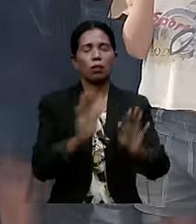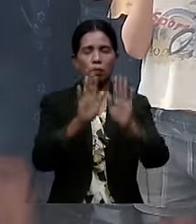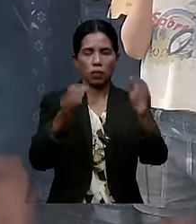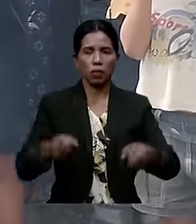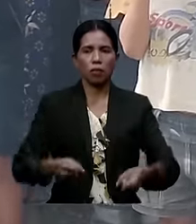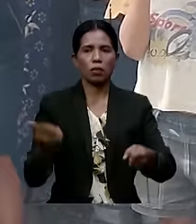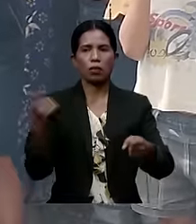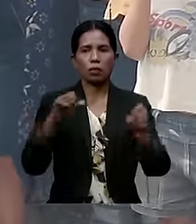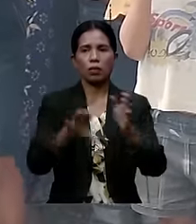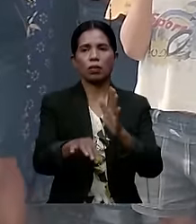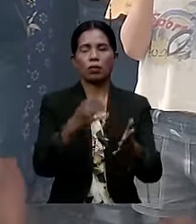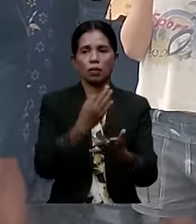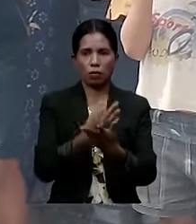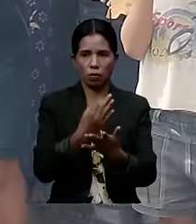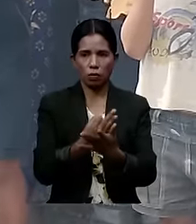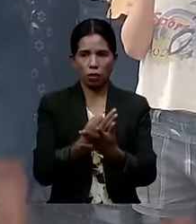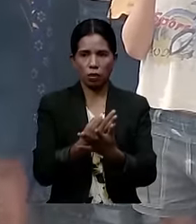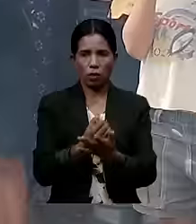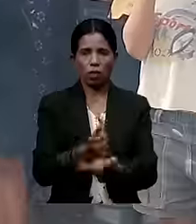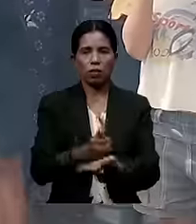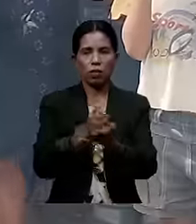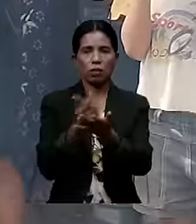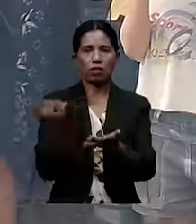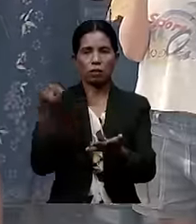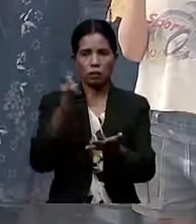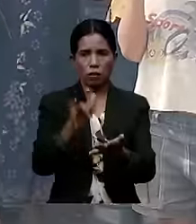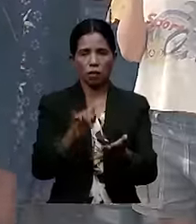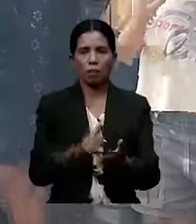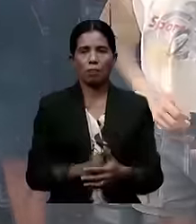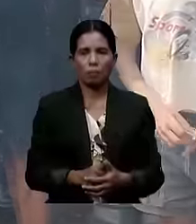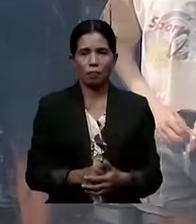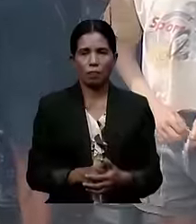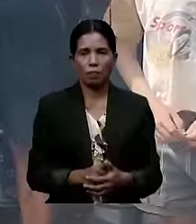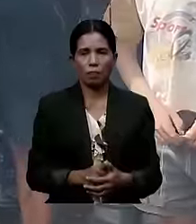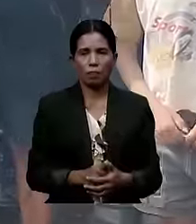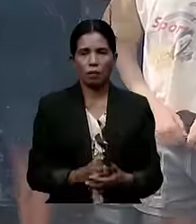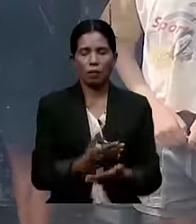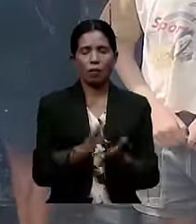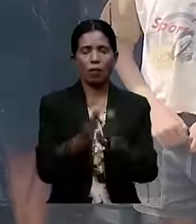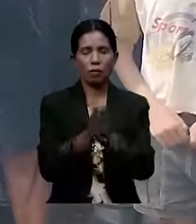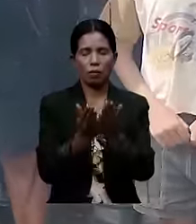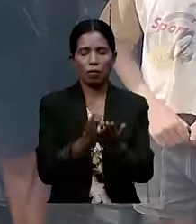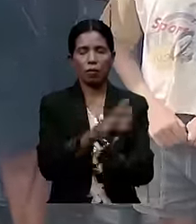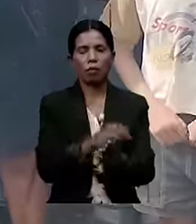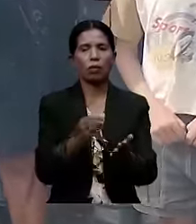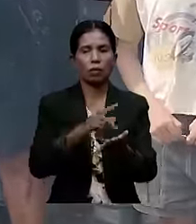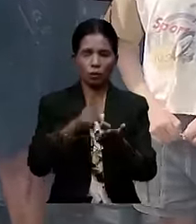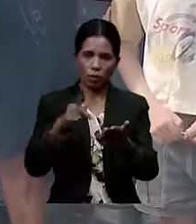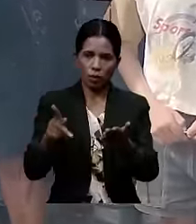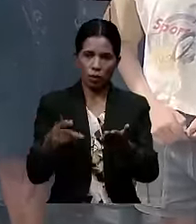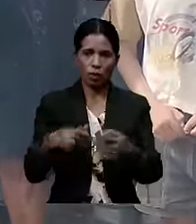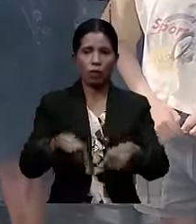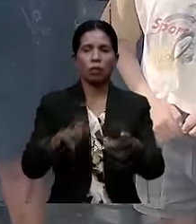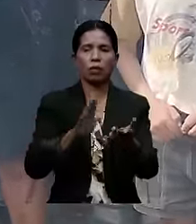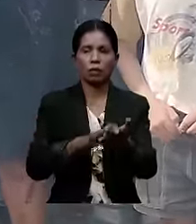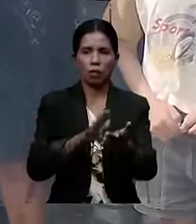Nemak sira be etaniti gosan Atu sustenta besirnya Be hola kaderu no hola lapsera No sira ba iskola kareki